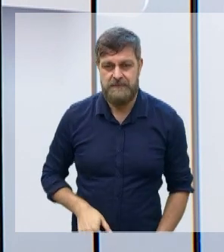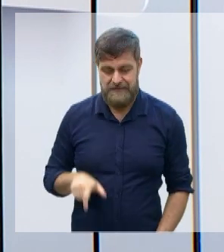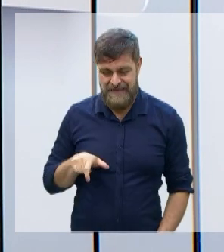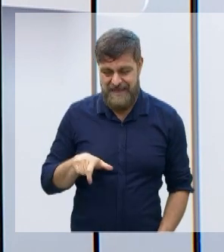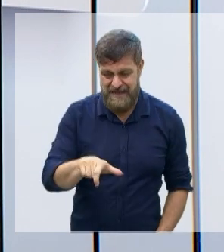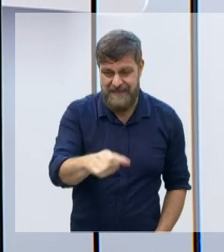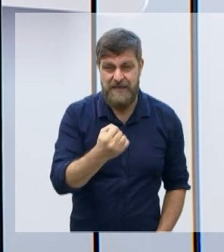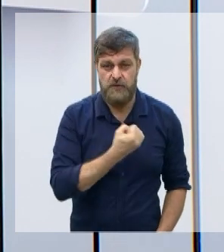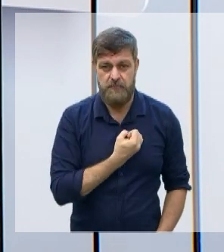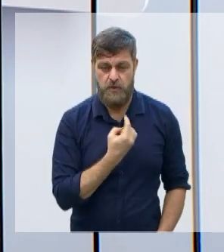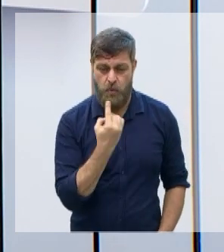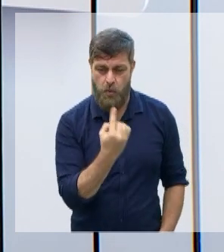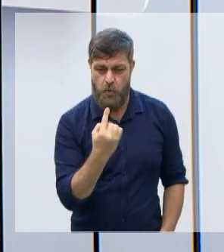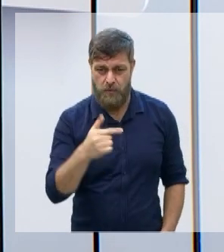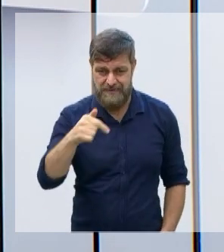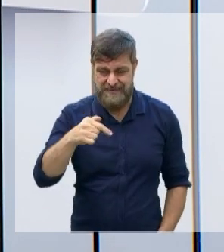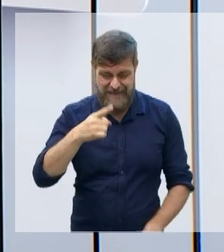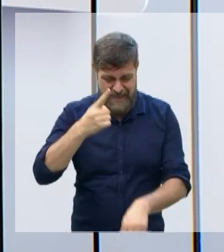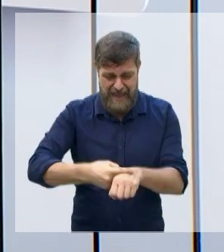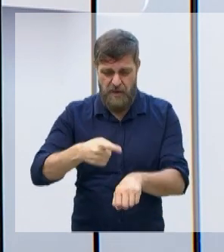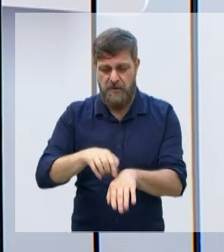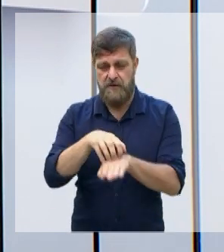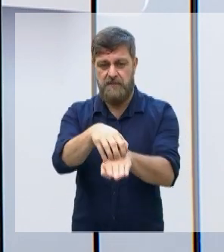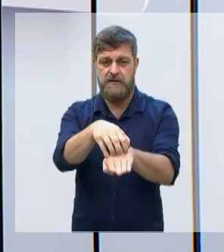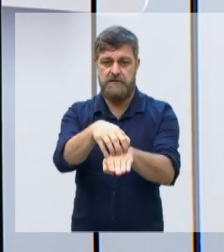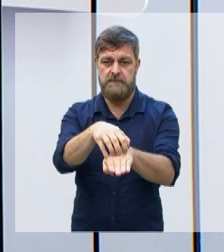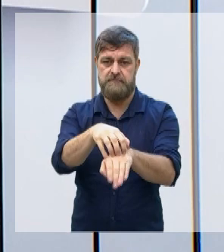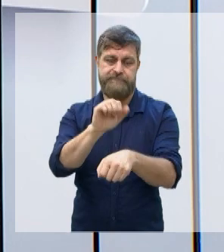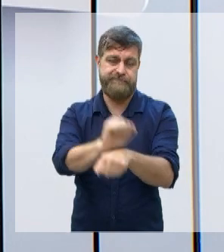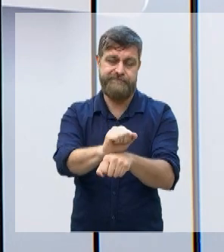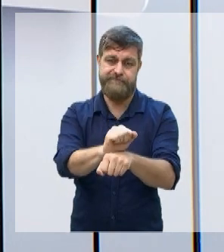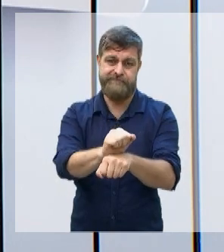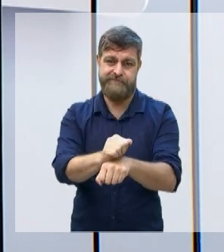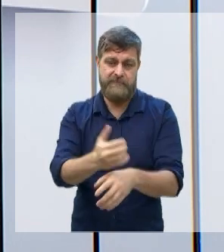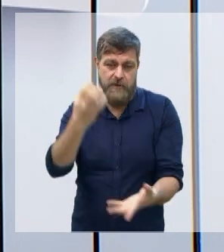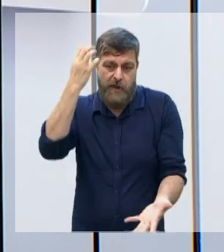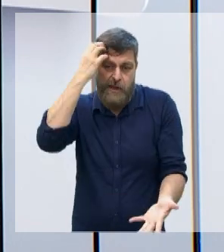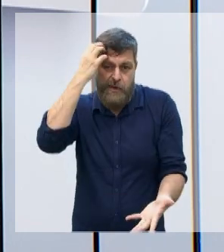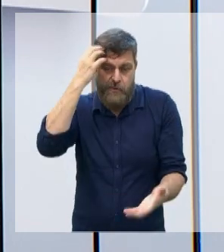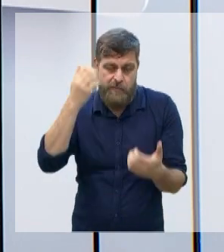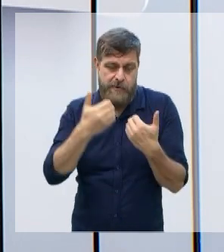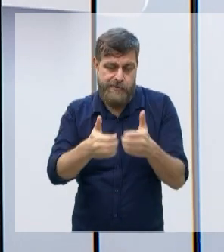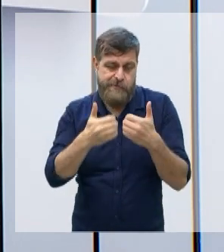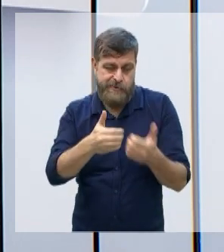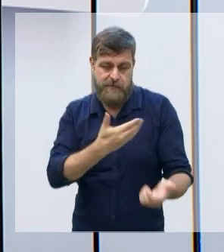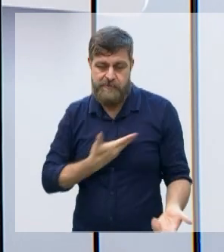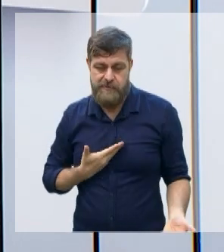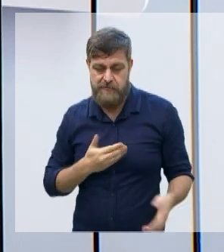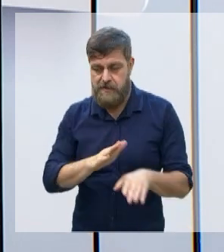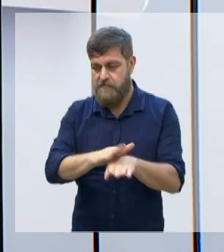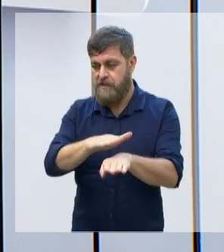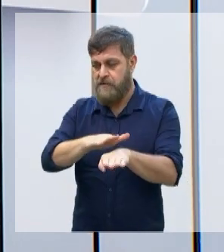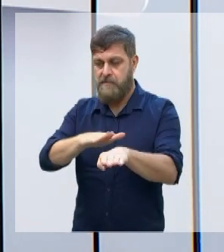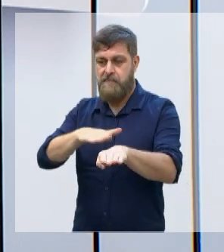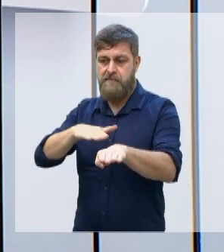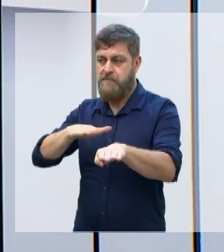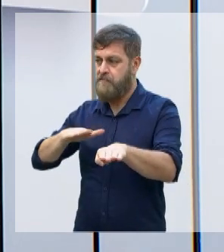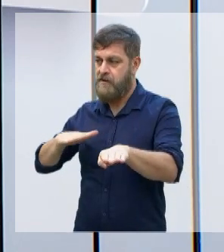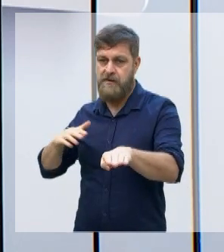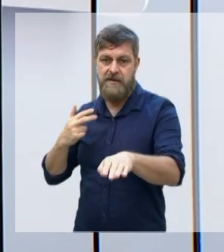117 no momento que o trânsito está parado não tem que fazer não é culpa do do transporte está atrasado é o trânsito num